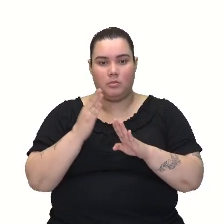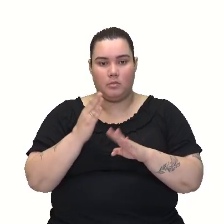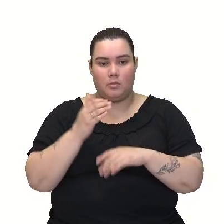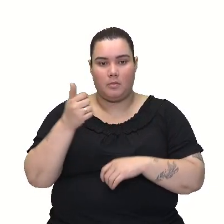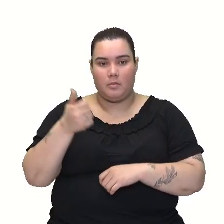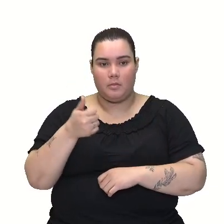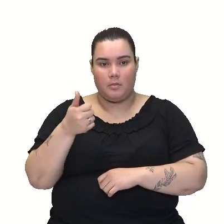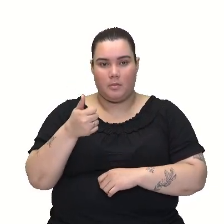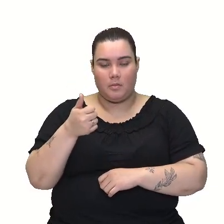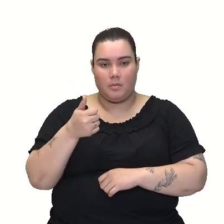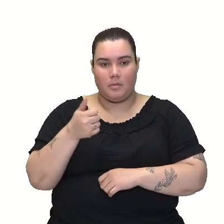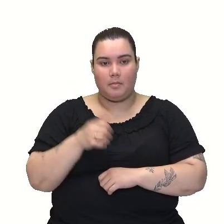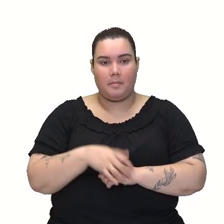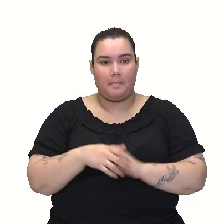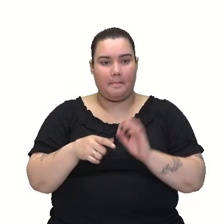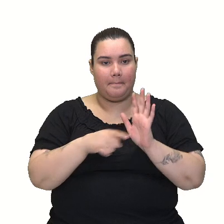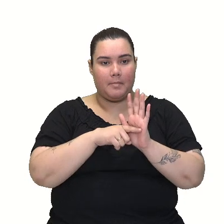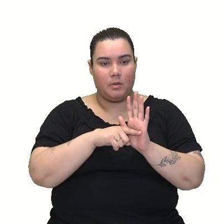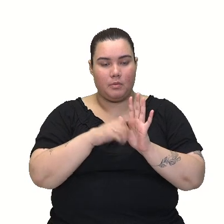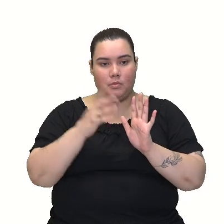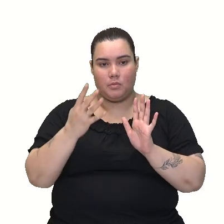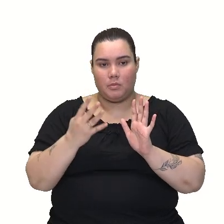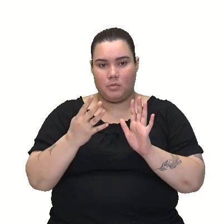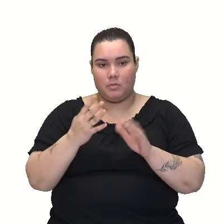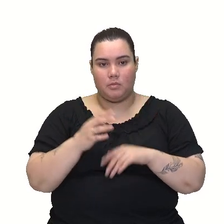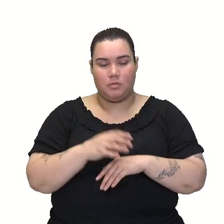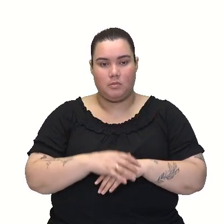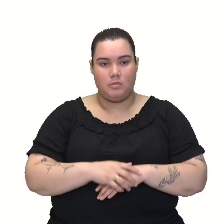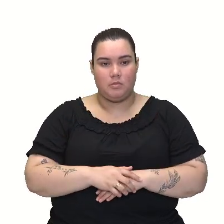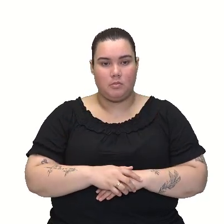raiz aqui, menos 4. Tá?